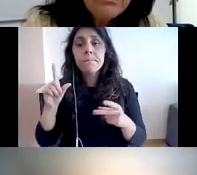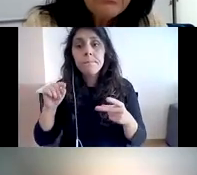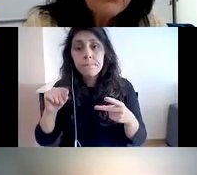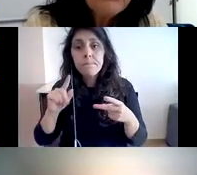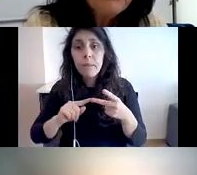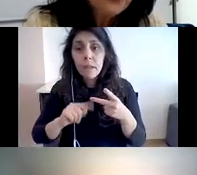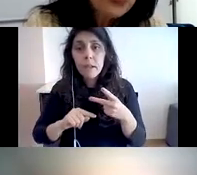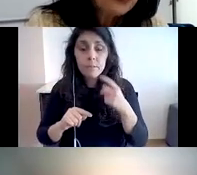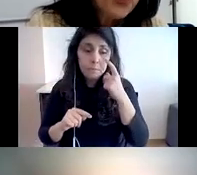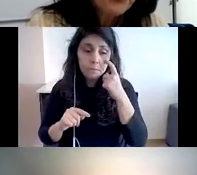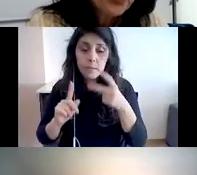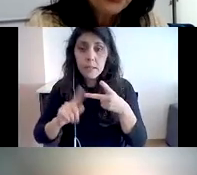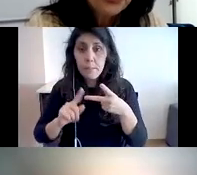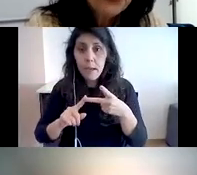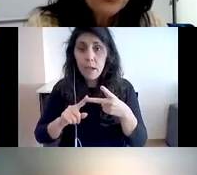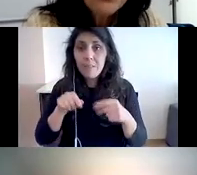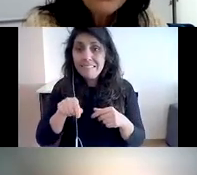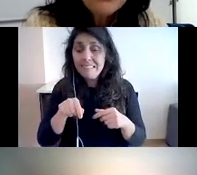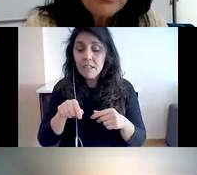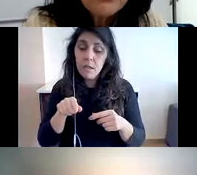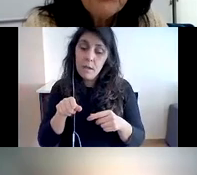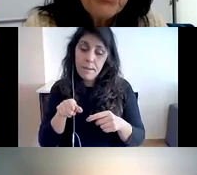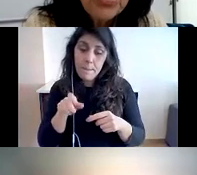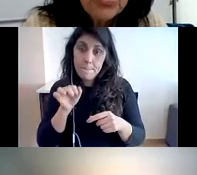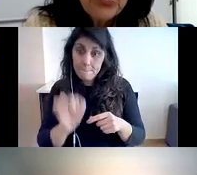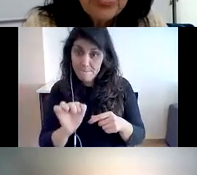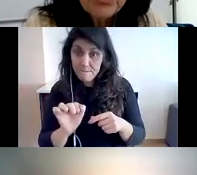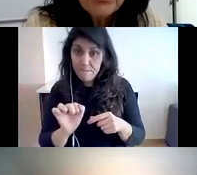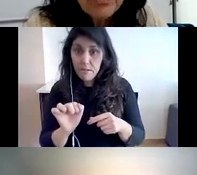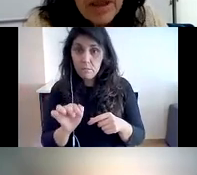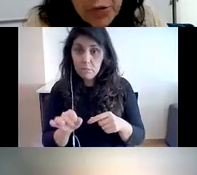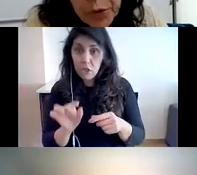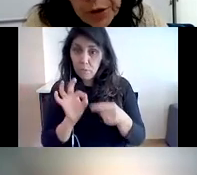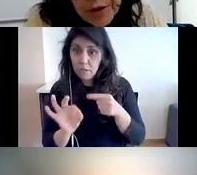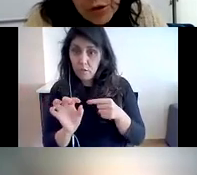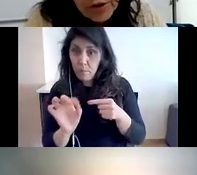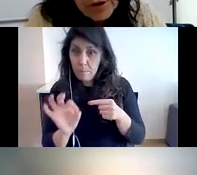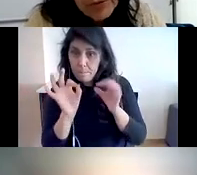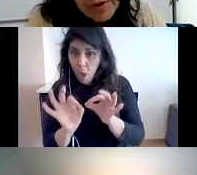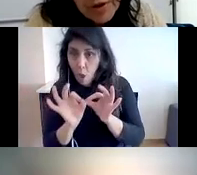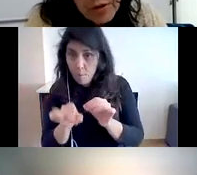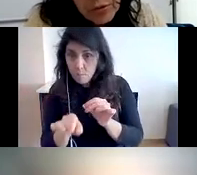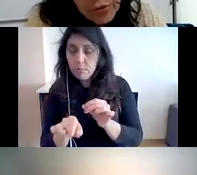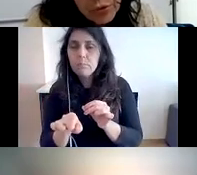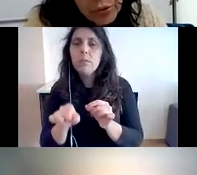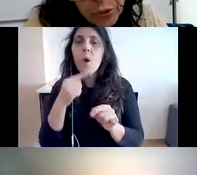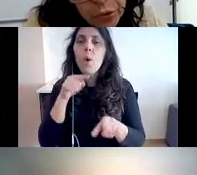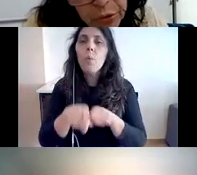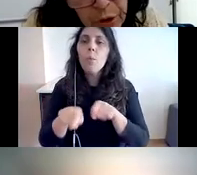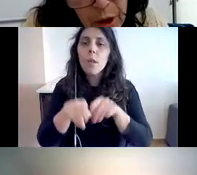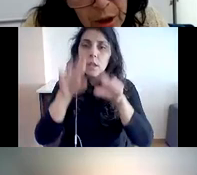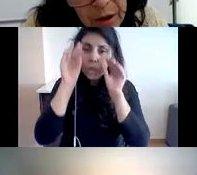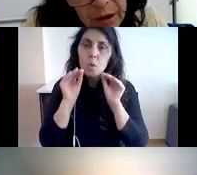e nos seus próprios termos, ele tem permitido que as políticas educativas e